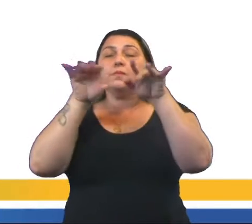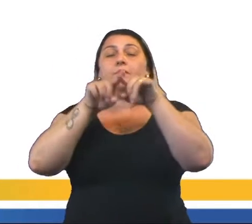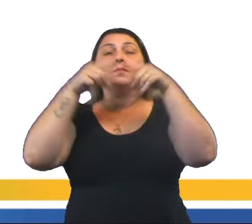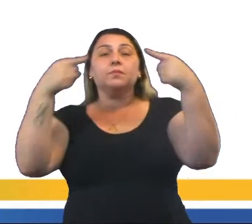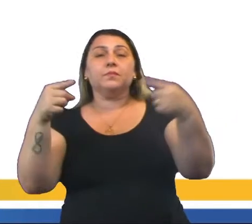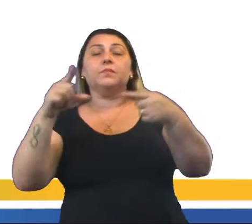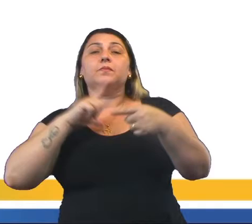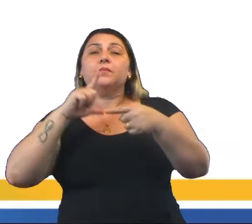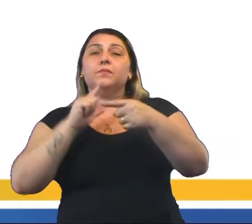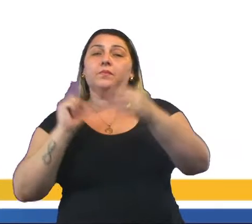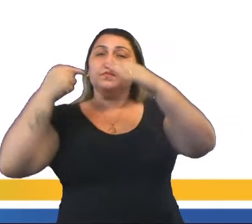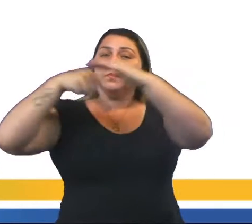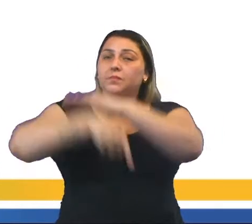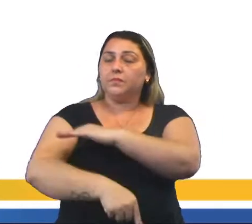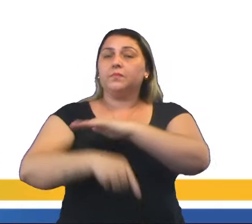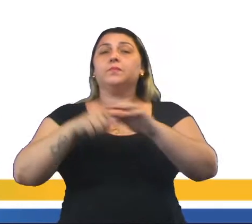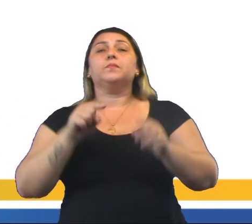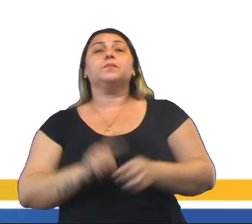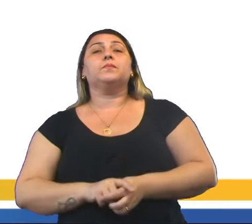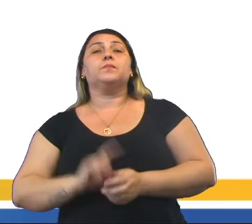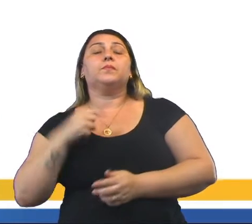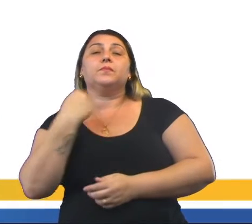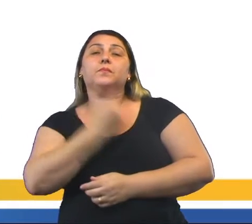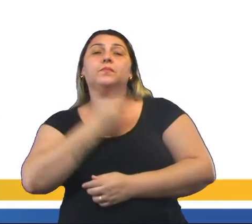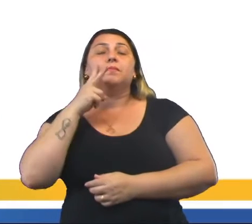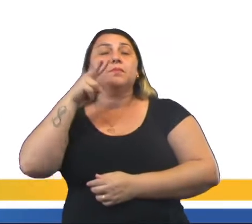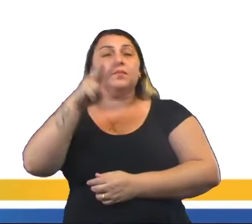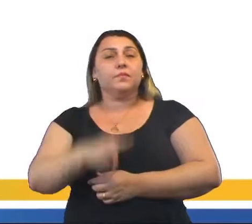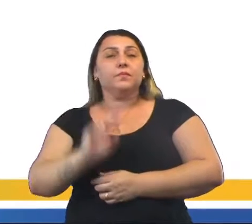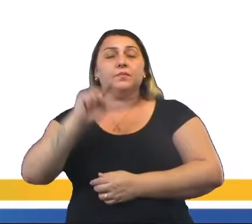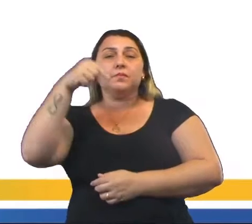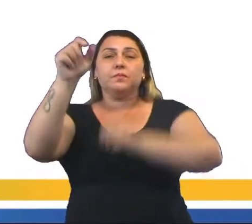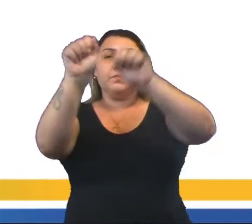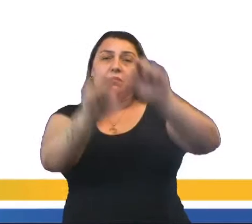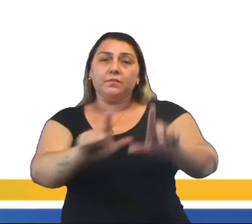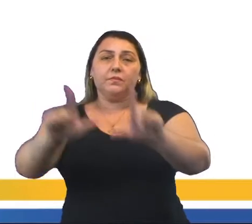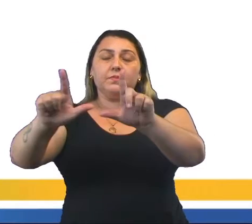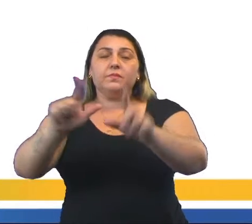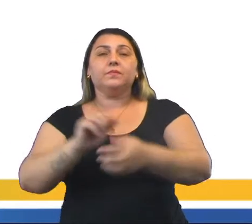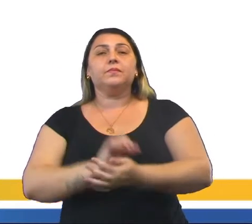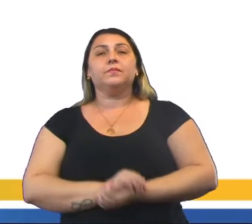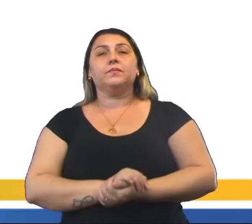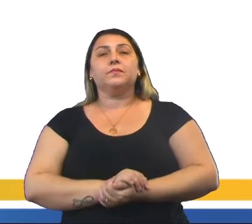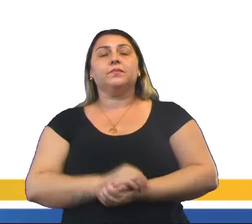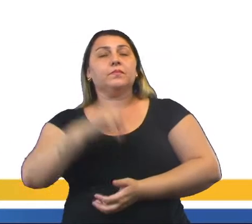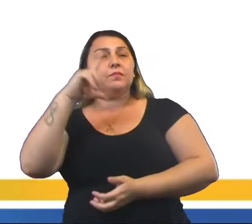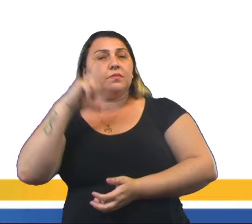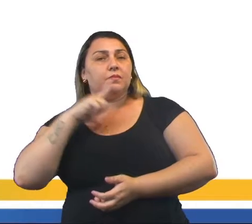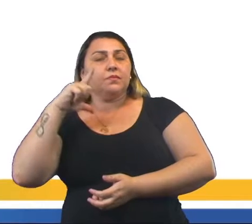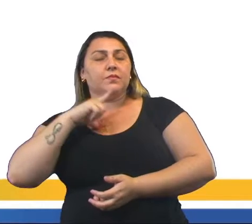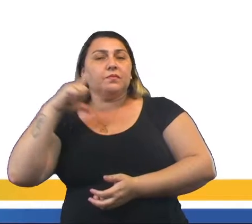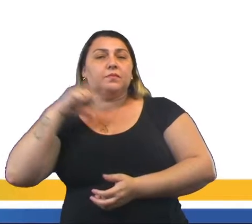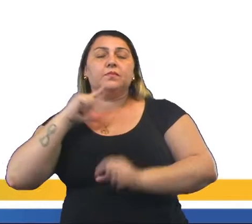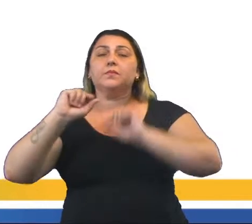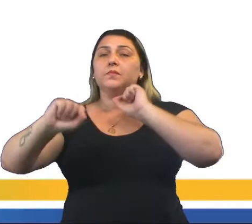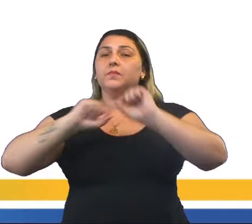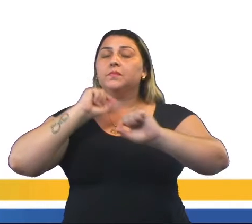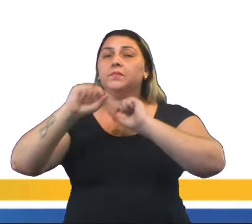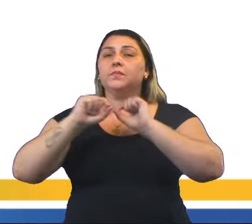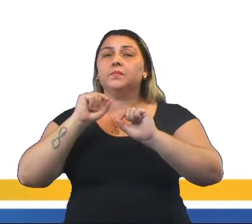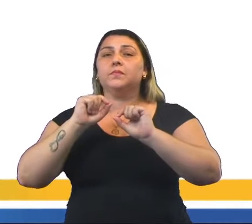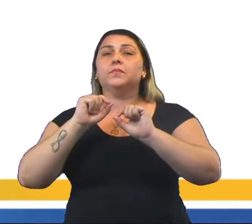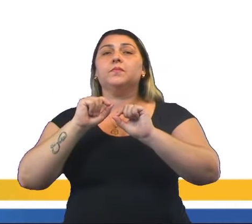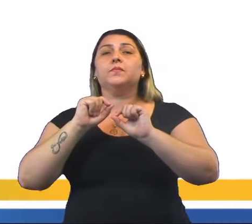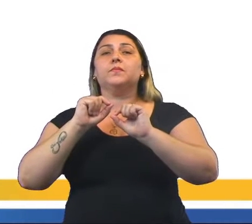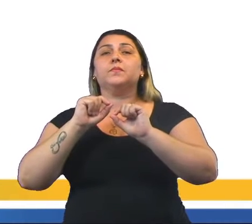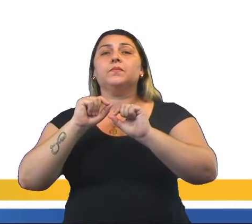além disso aí. Inclusive, nós veremos no próximo slide que tem tudo a ver com a cavalaria da